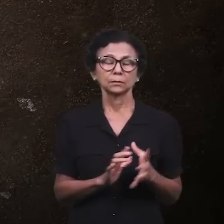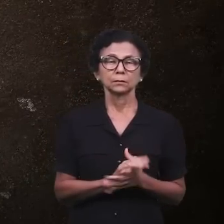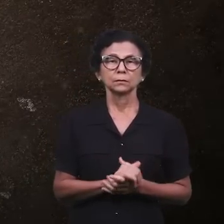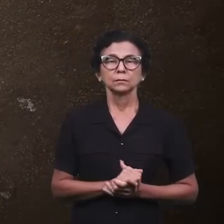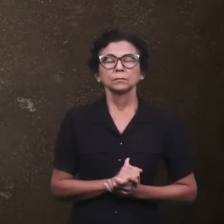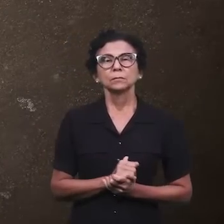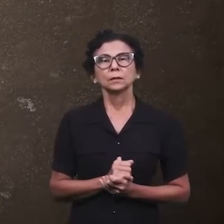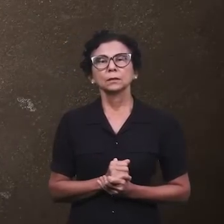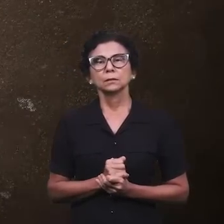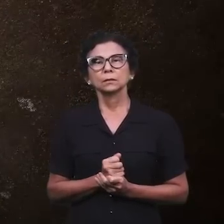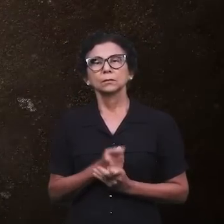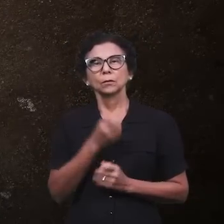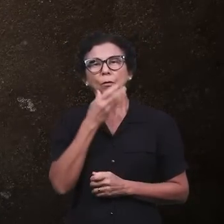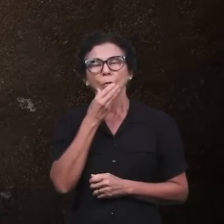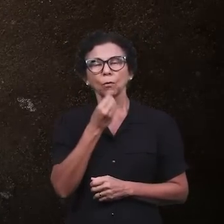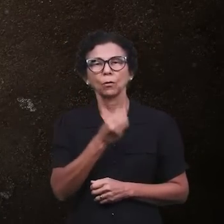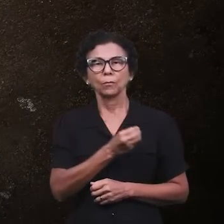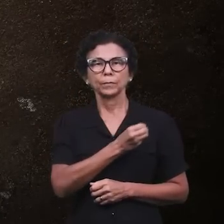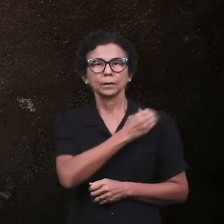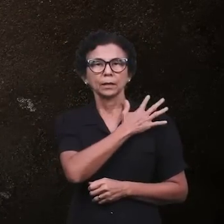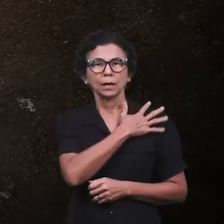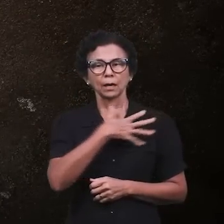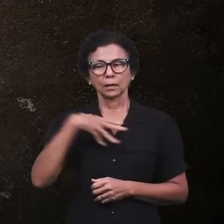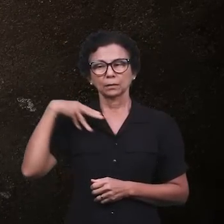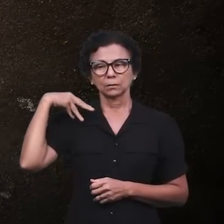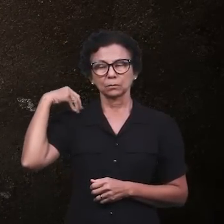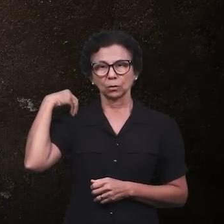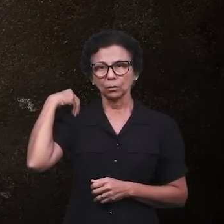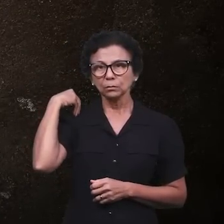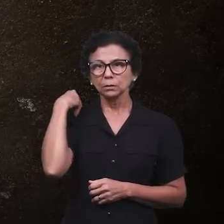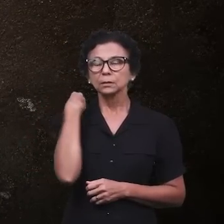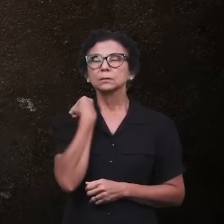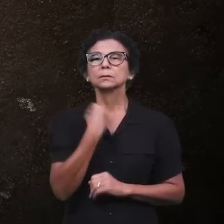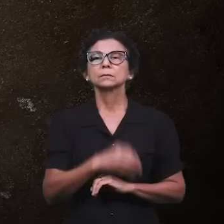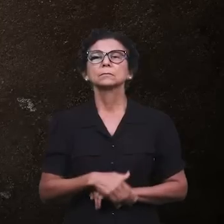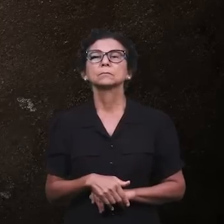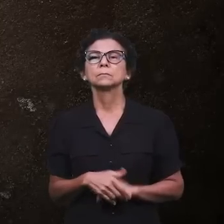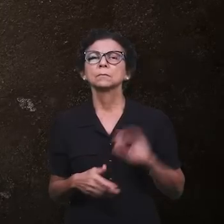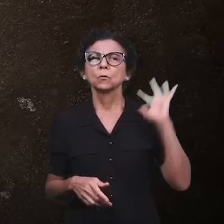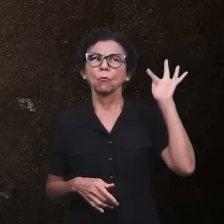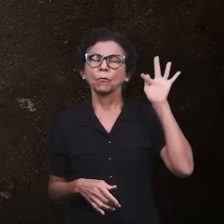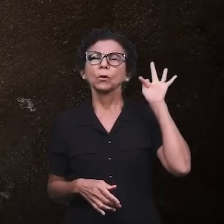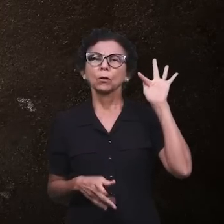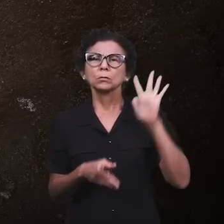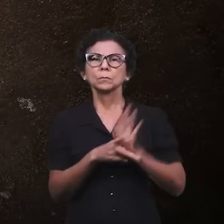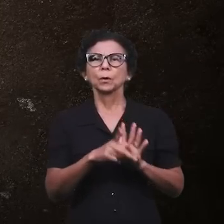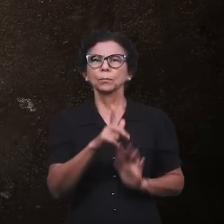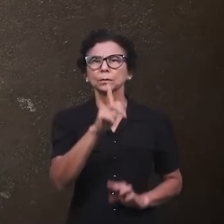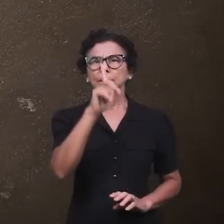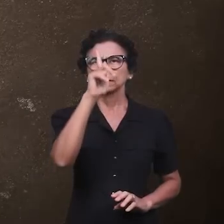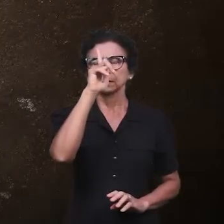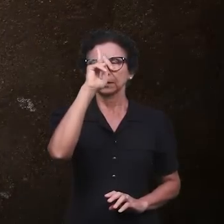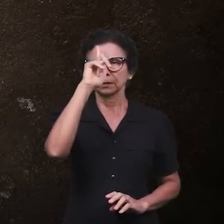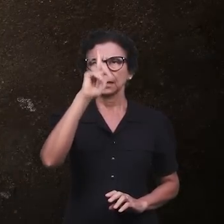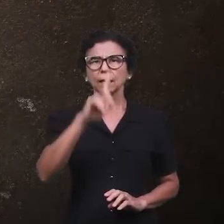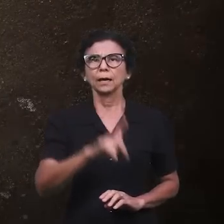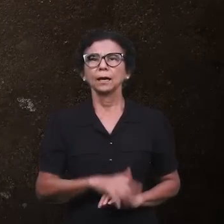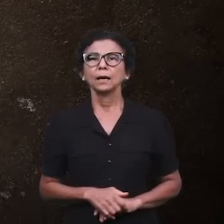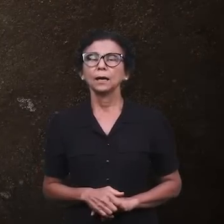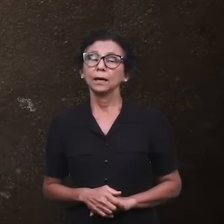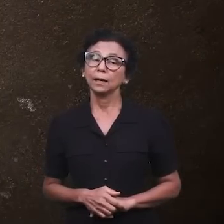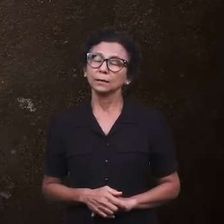Aristóteles foi um dos grandes filósofos gregos. E ele, de alguma maneira, ele também introduziu a